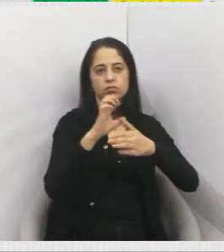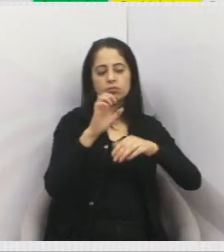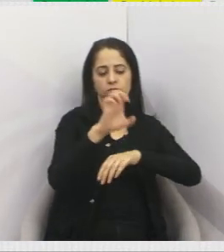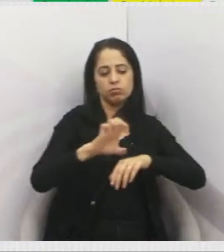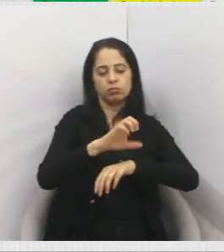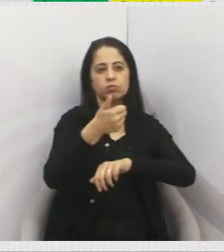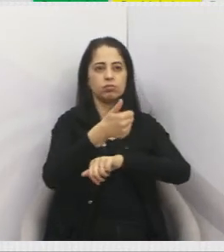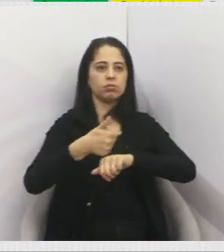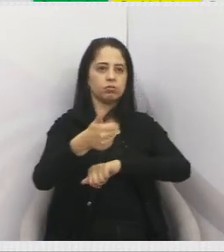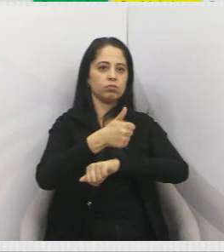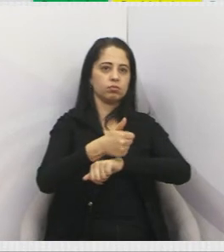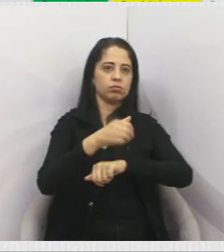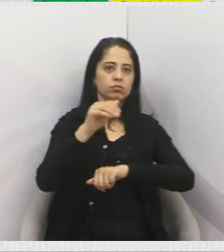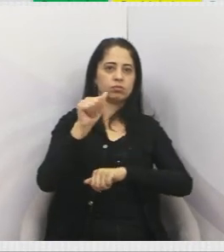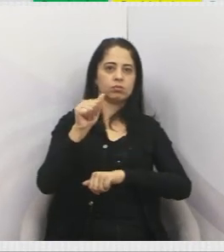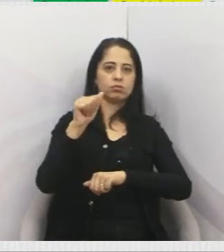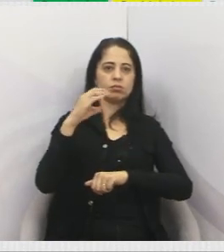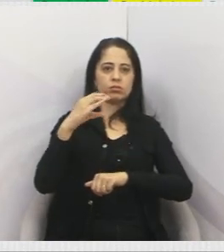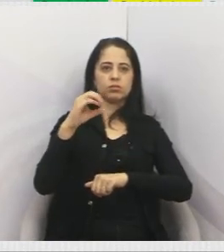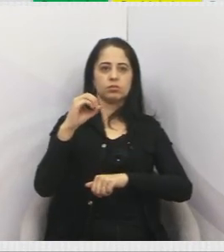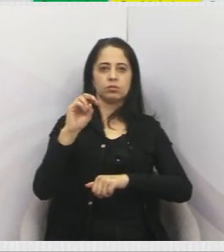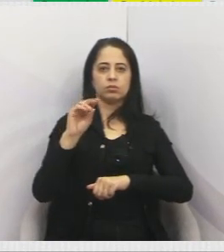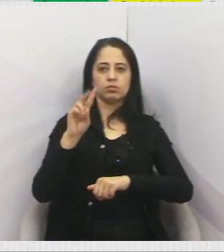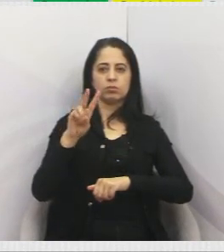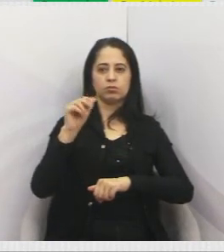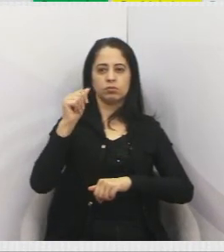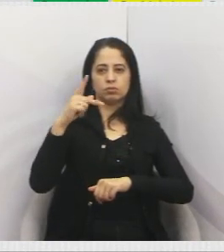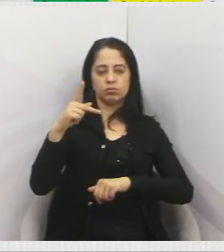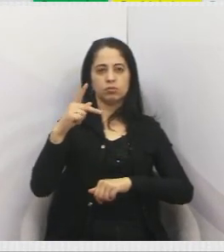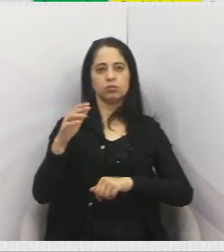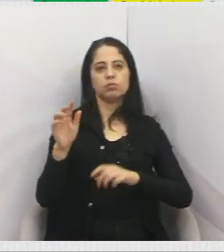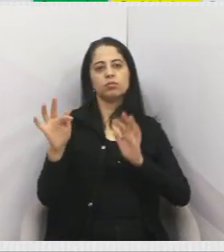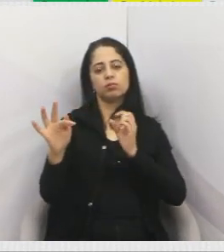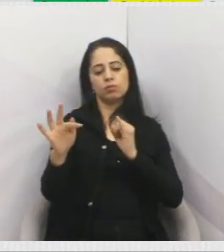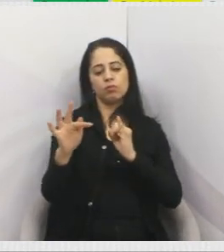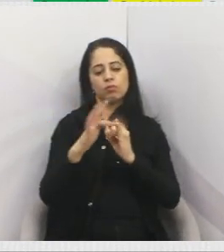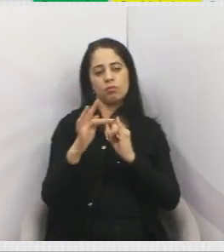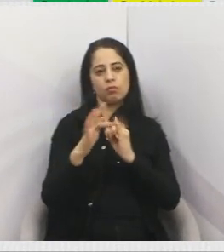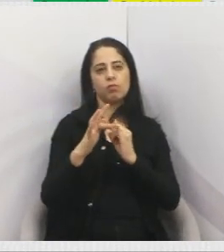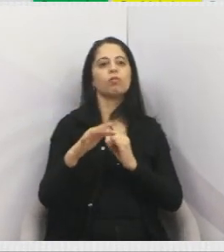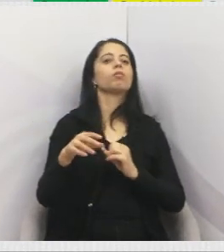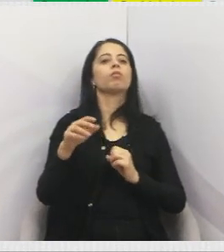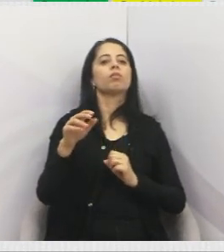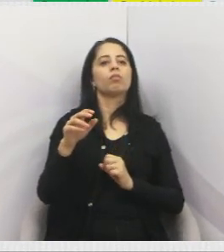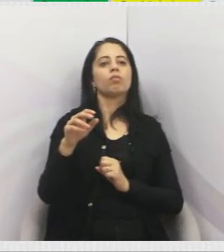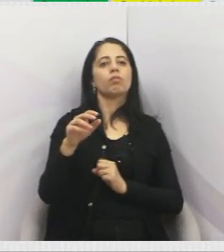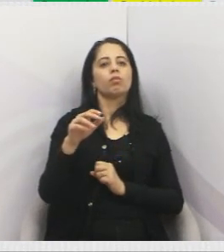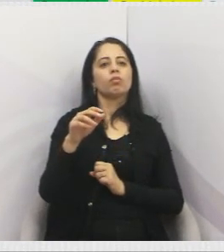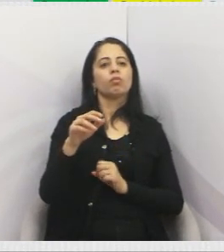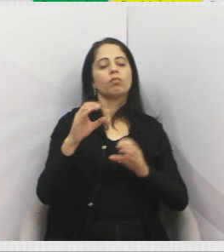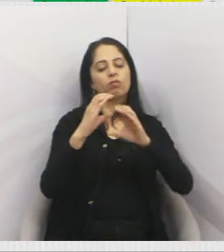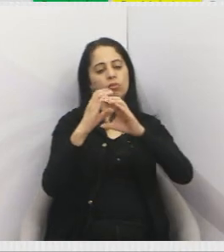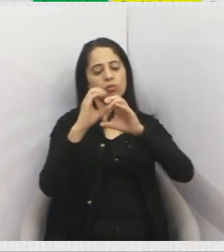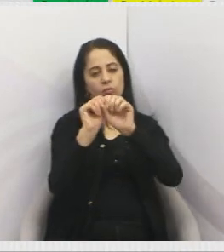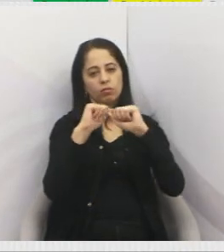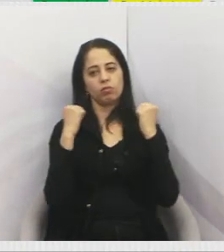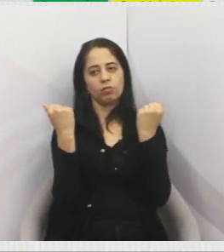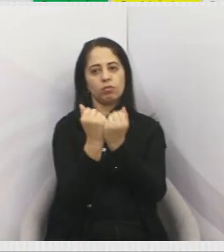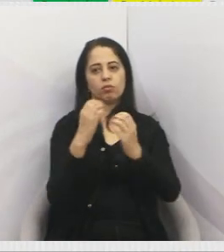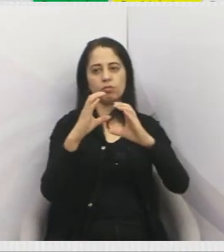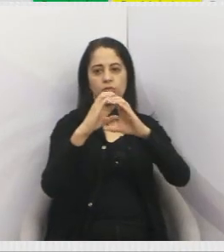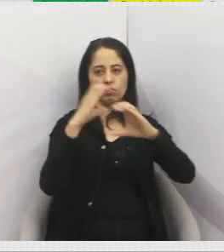profissionais, a ACONVAP, entidades acadêmicas FATEC e organização da sociedade civil, Associação dos Engenheiros e Arquitetos.